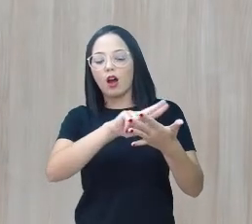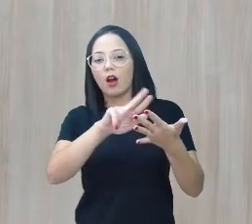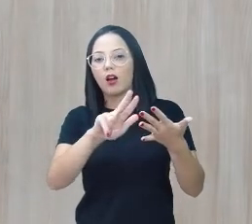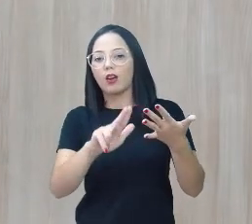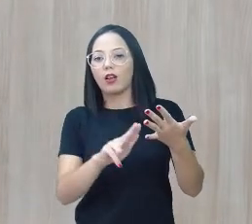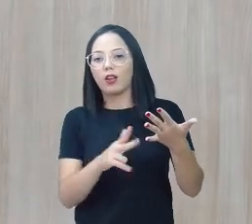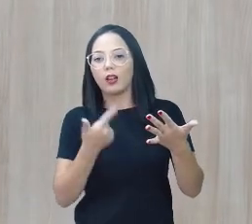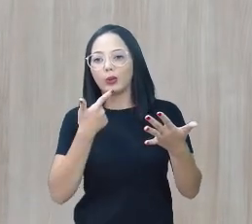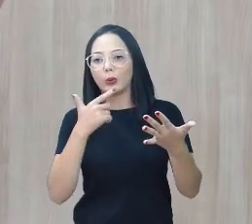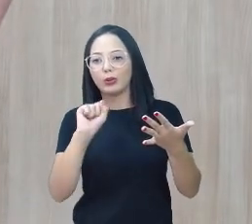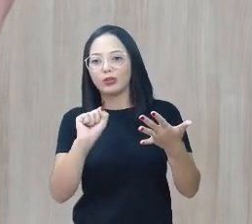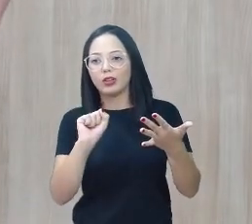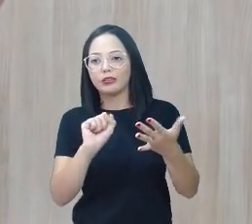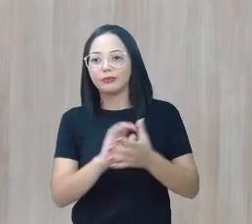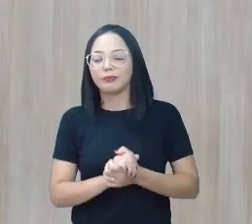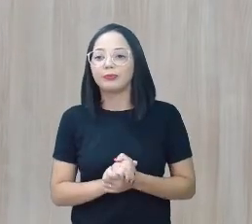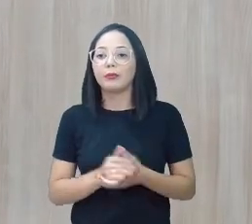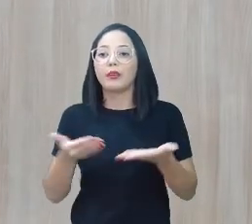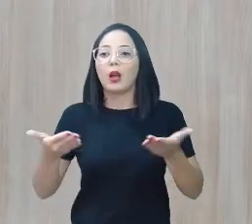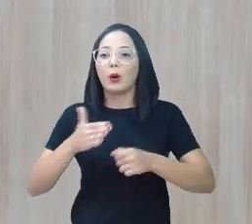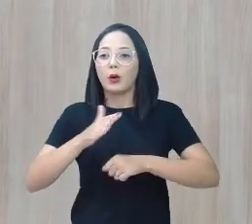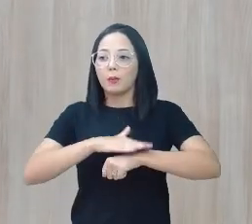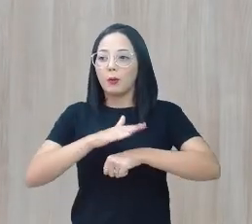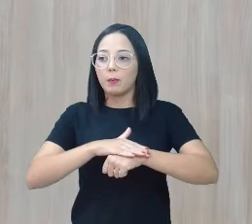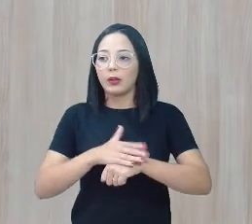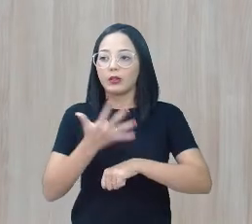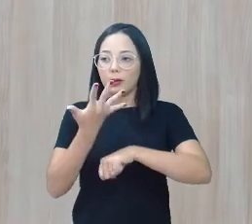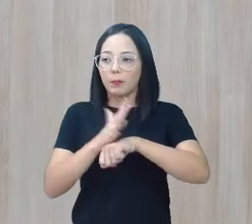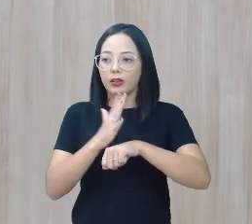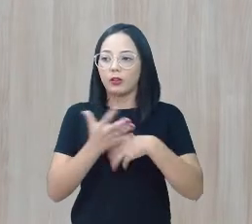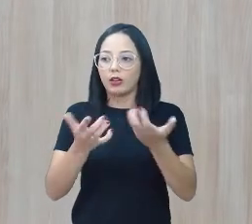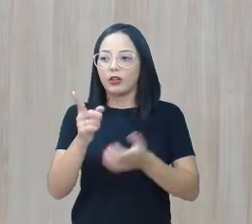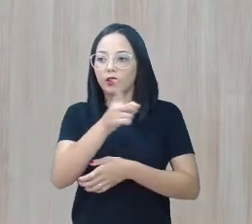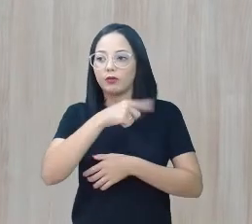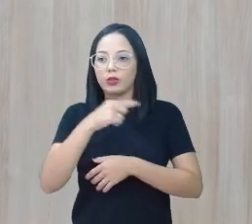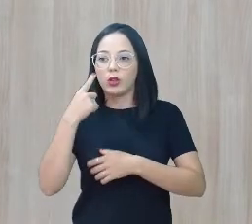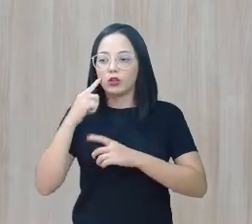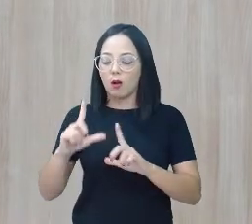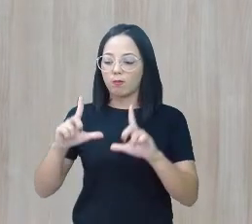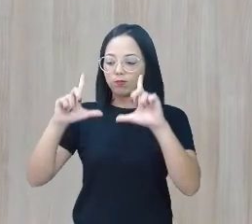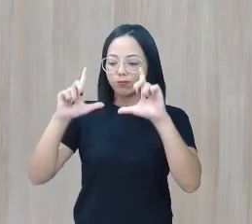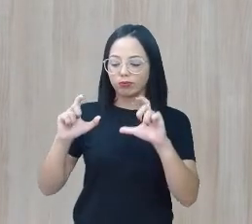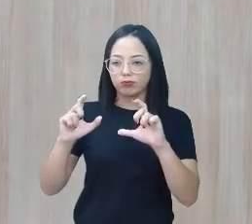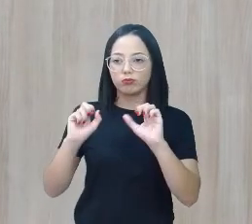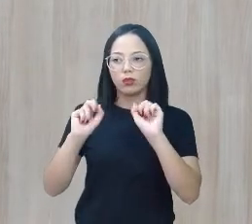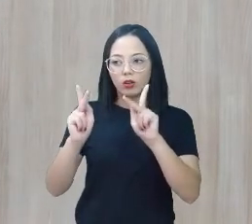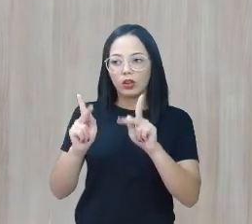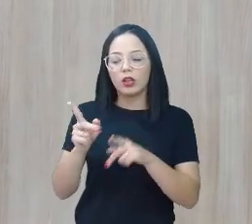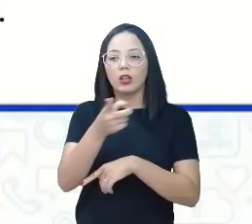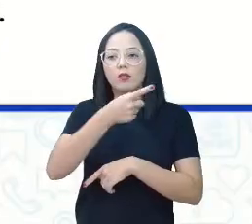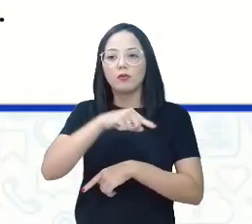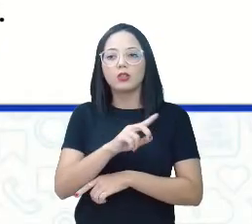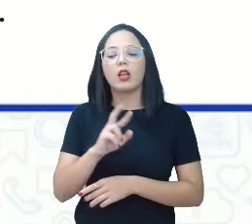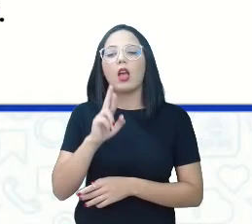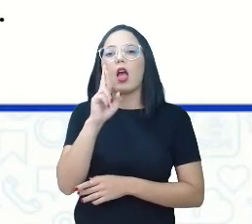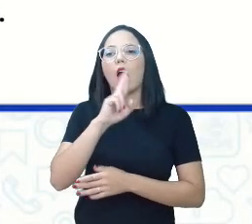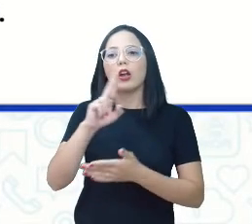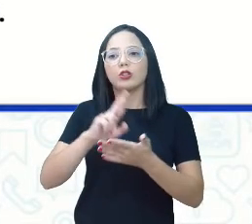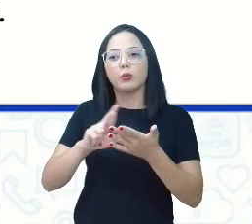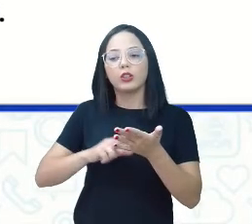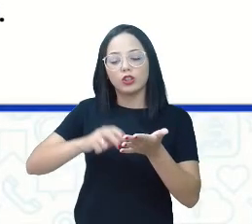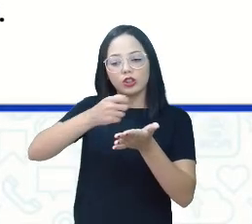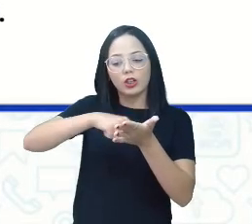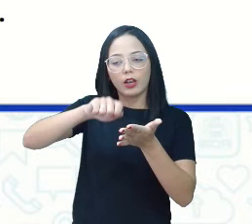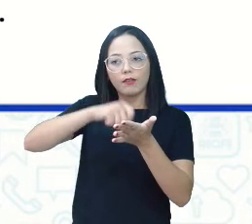variedades linguísticas. Então, hora de praticar. Eu gostaria que vocês printassem a tela, tá? E